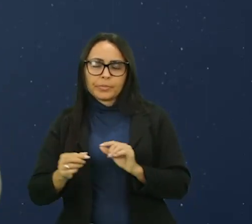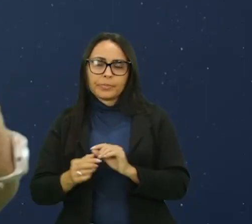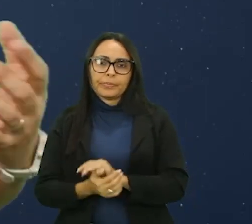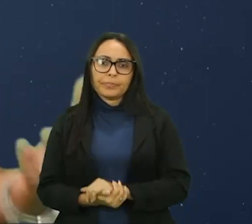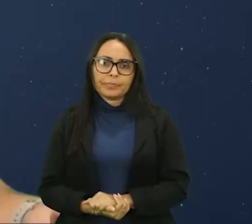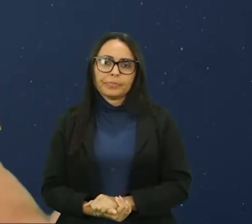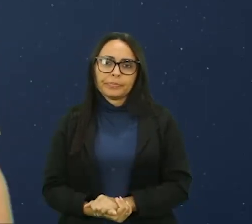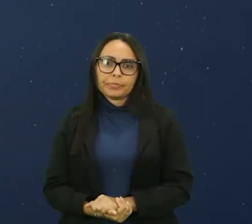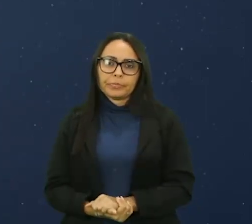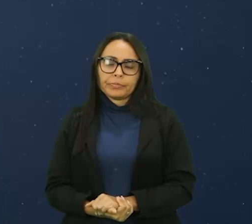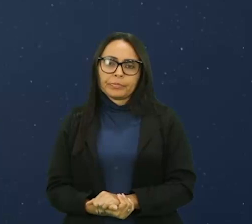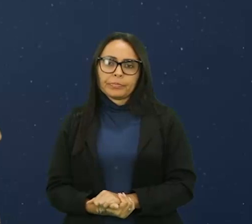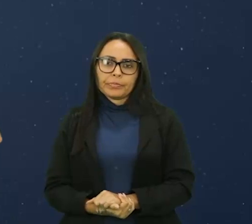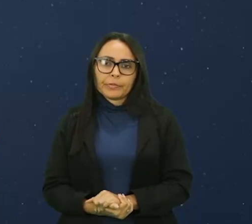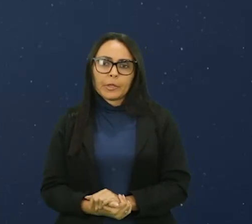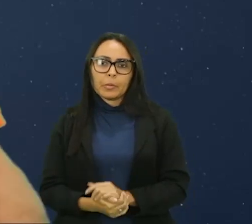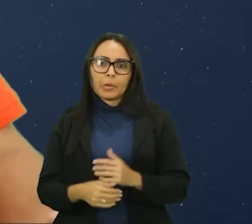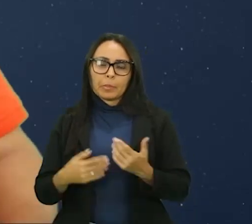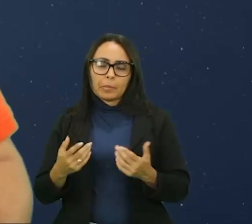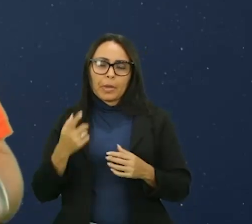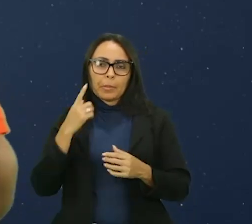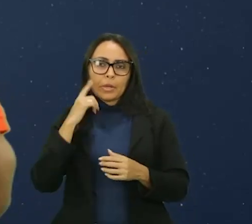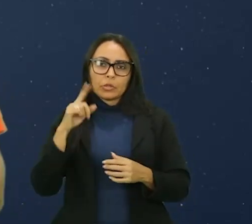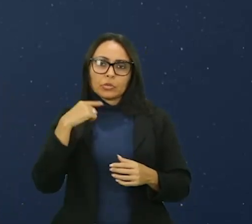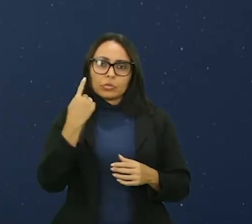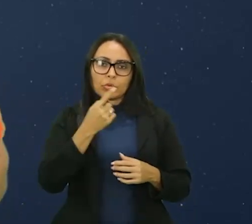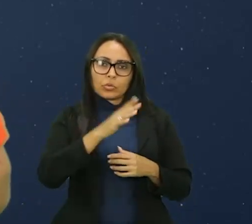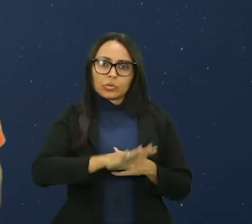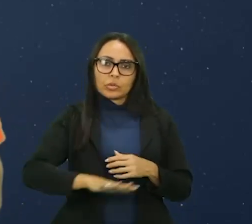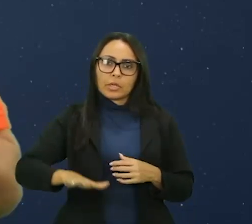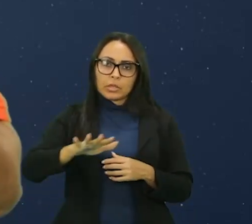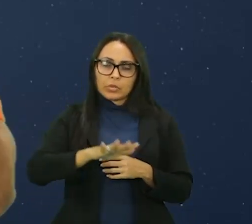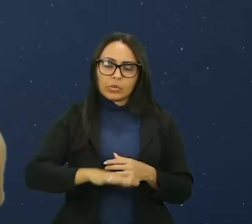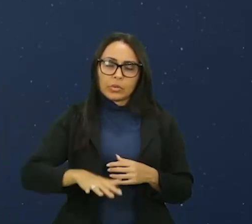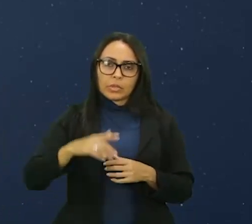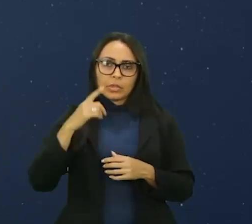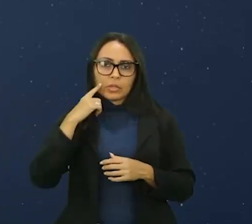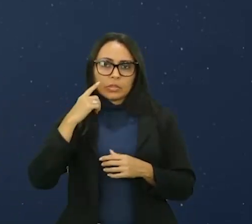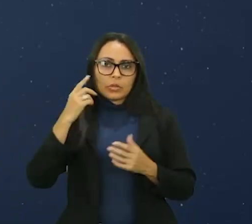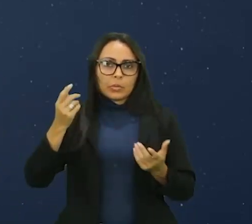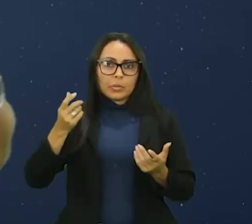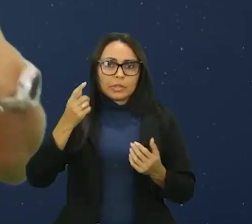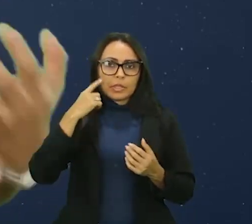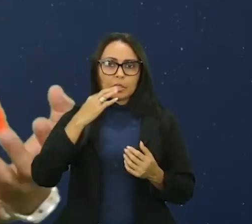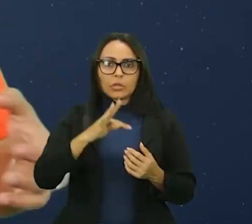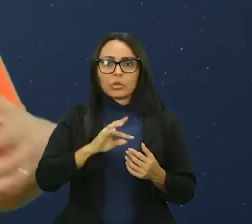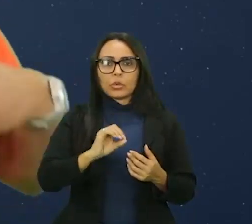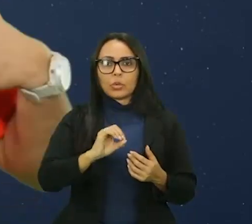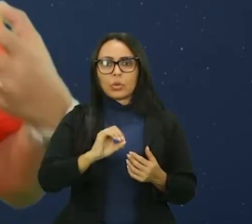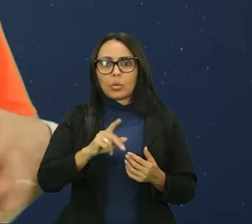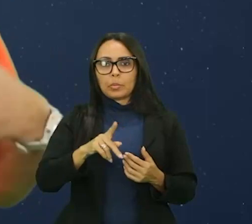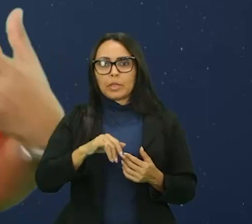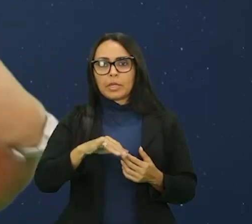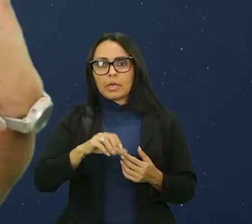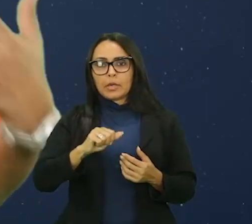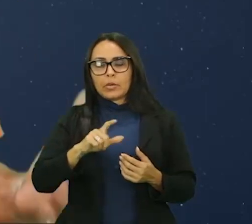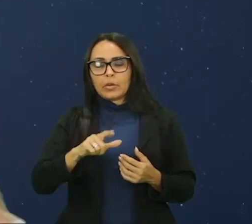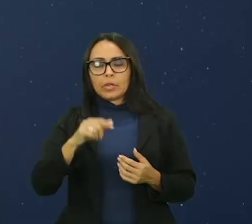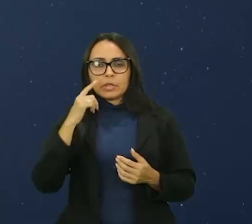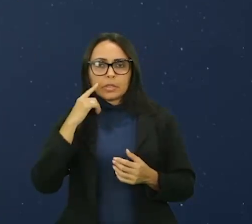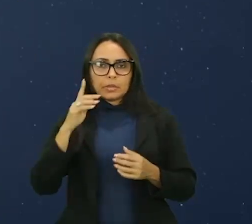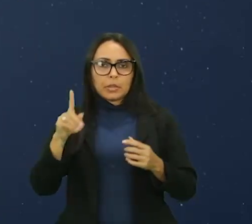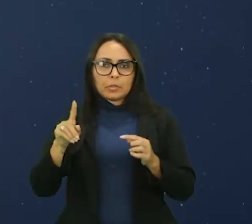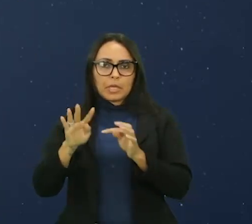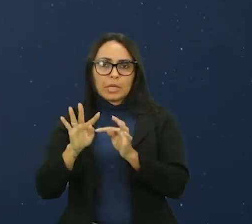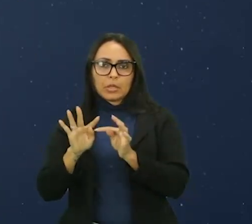do sul, embora a maior parte do nosso território esteja na zona tropical. Por isso que nós temos temperaturas